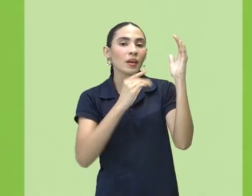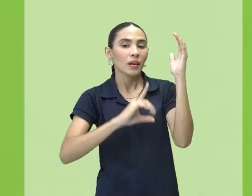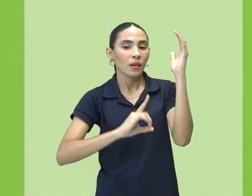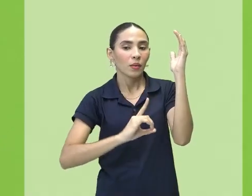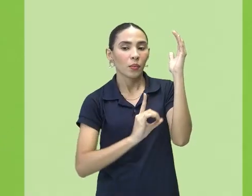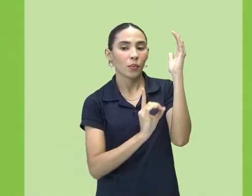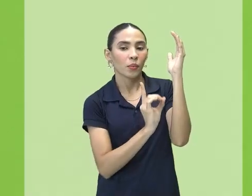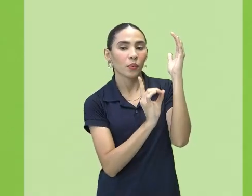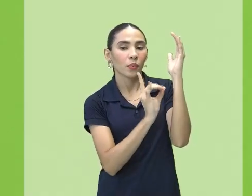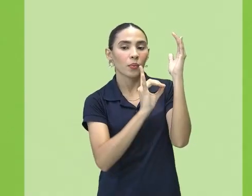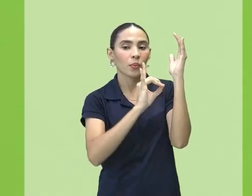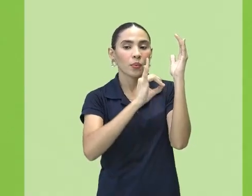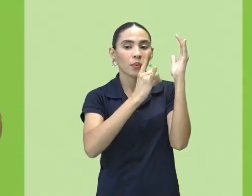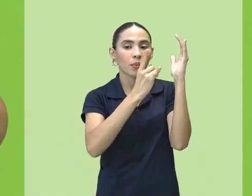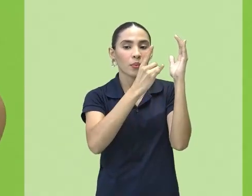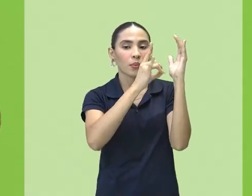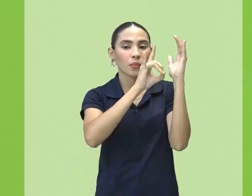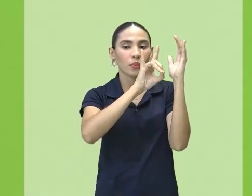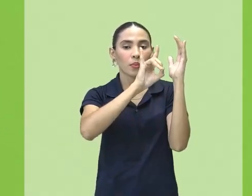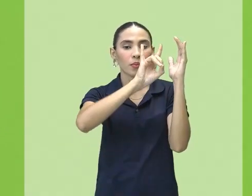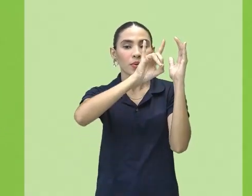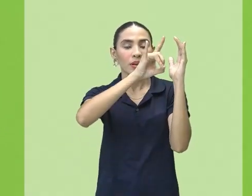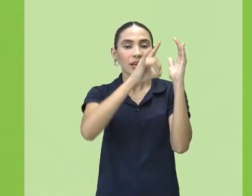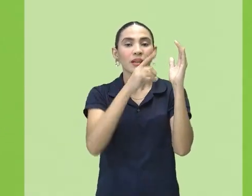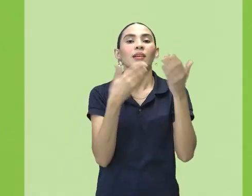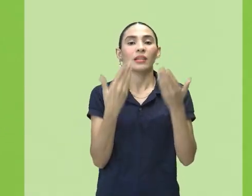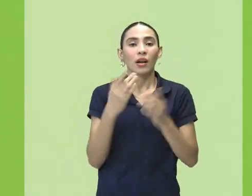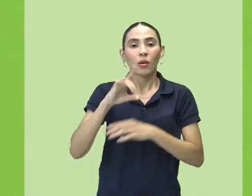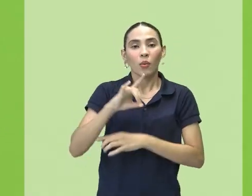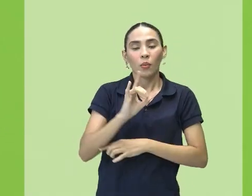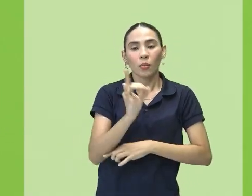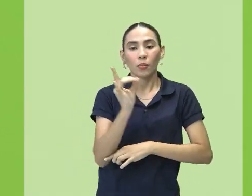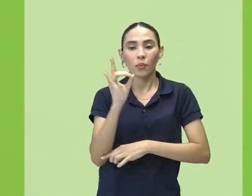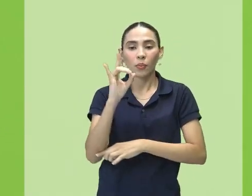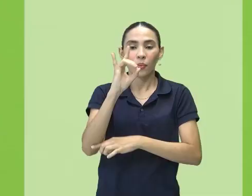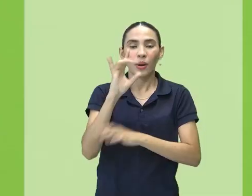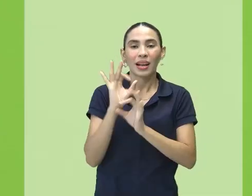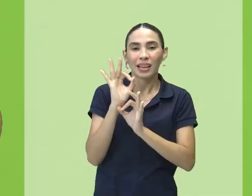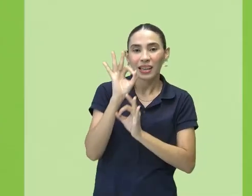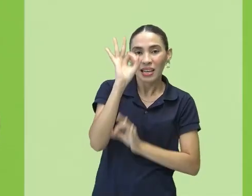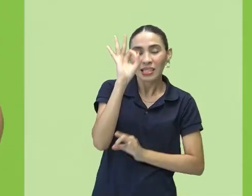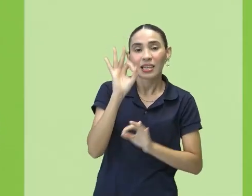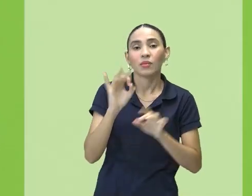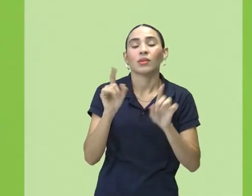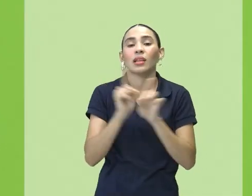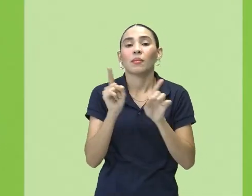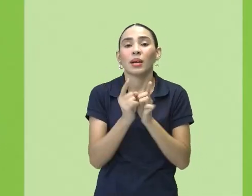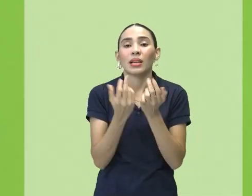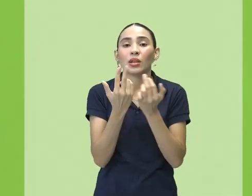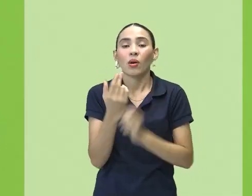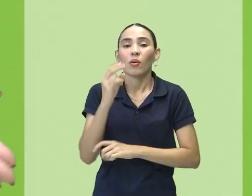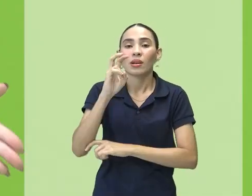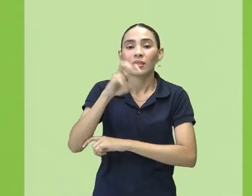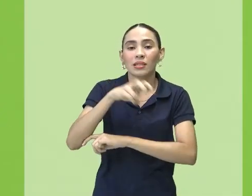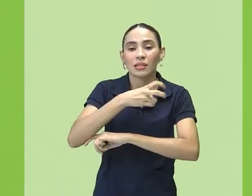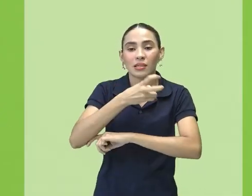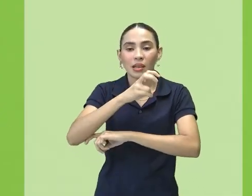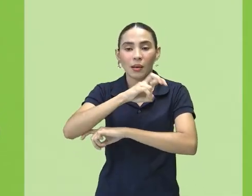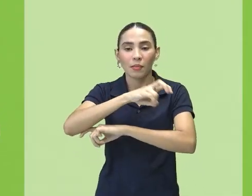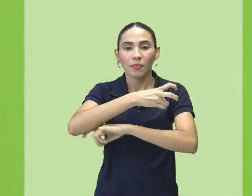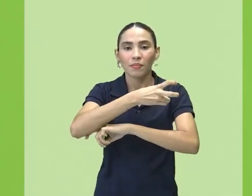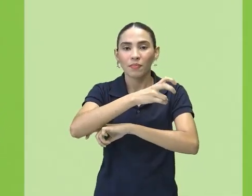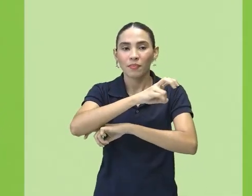forçavam o seu pescoço e, com isso, gradativamente esse pescoço foi crescendo, né? Assim como as serpentes, que, por